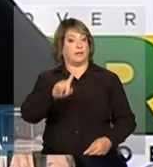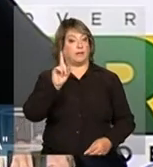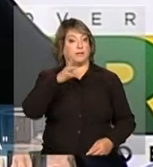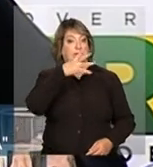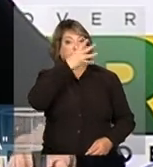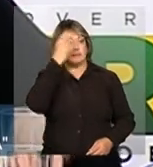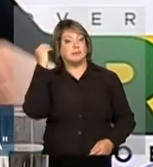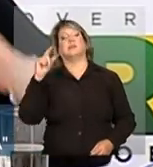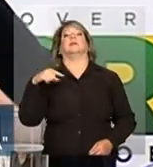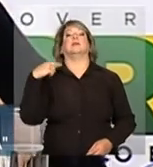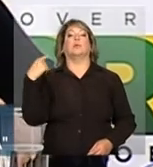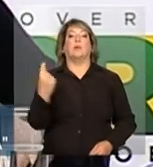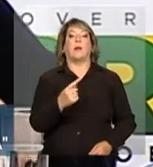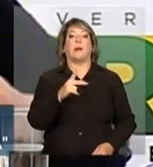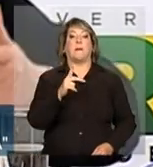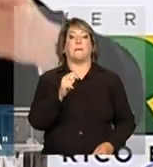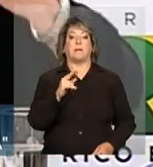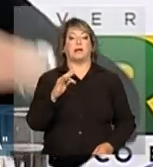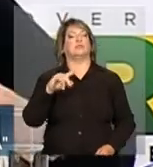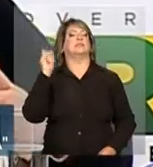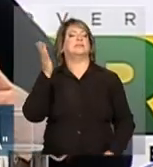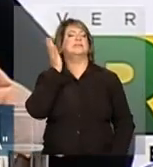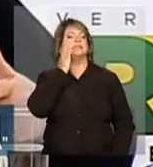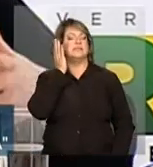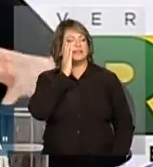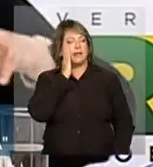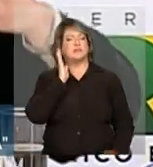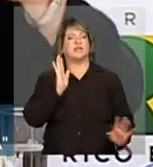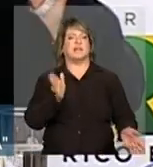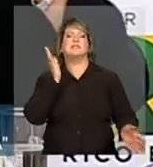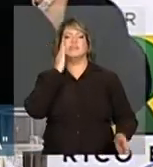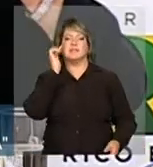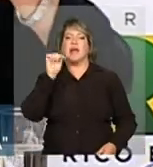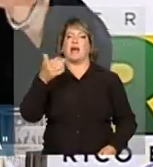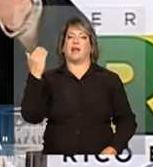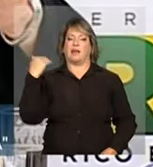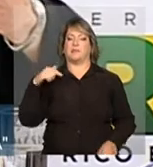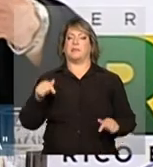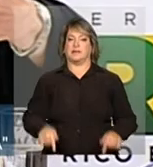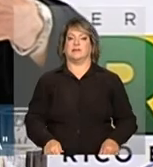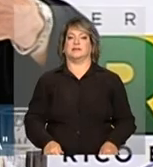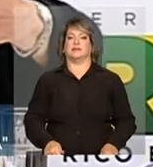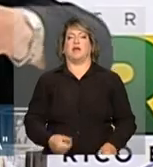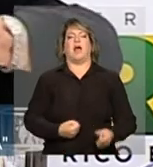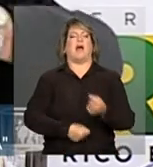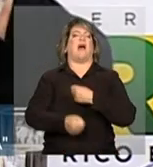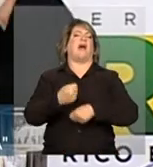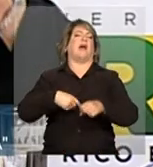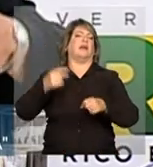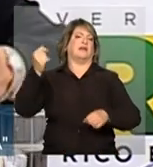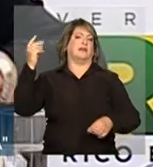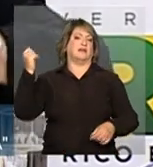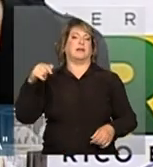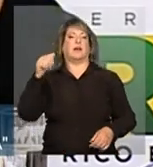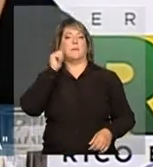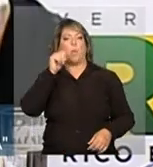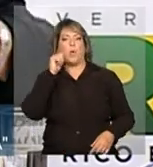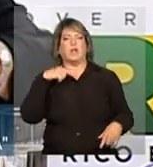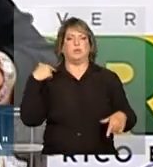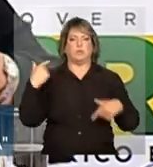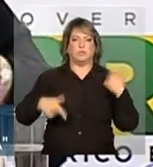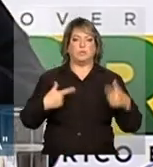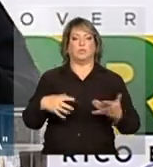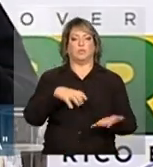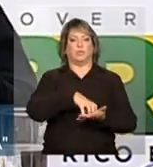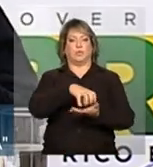que os partidos sabem disso, sabiam disso, e há anos esta luta das mulheres, dos